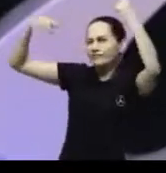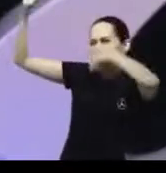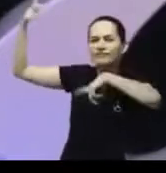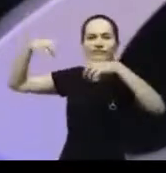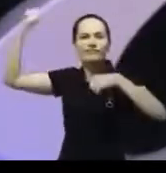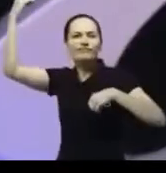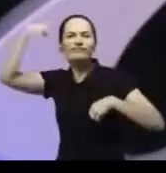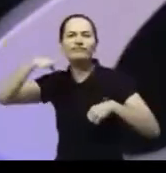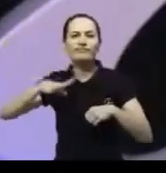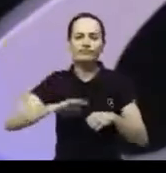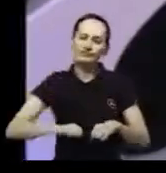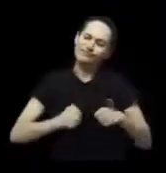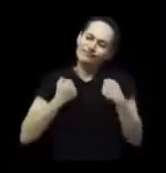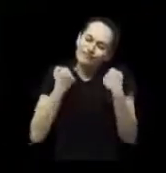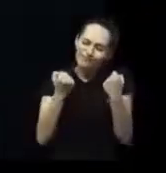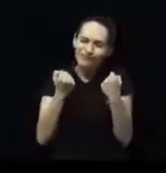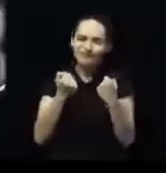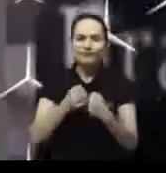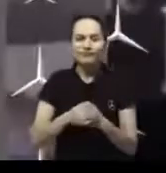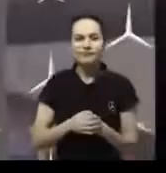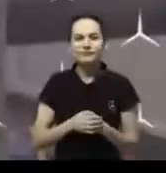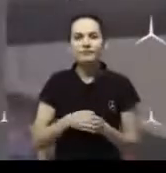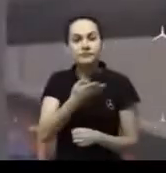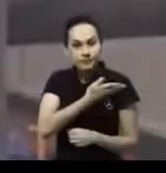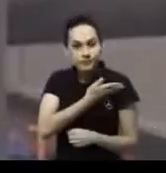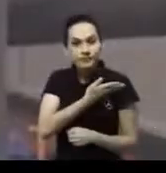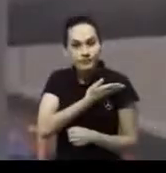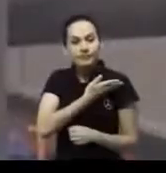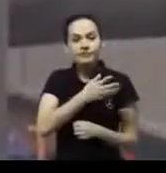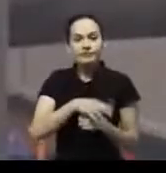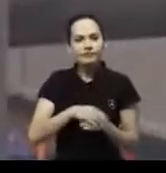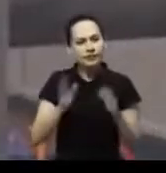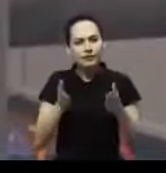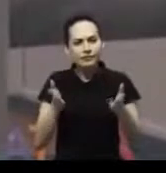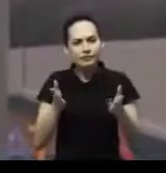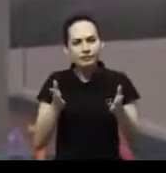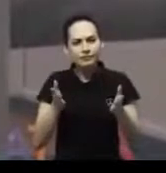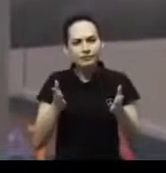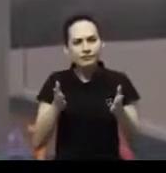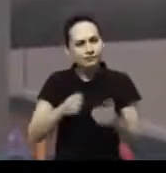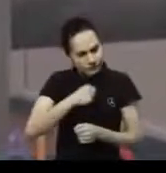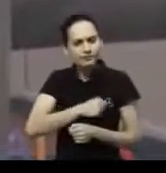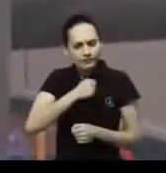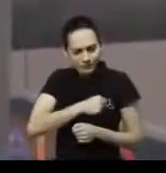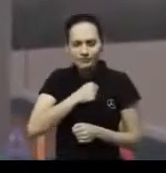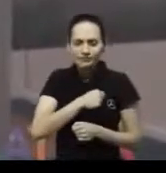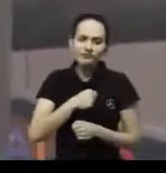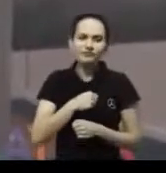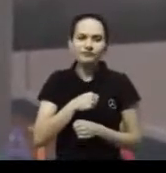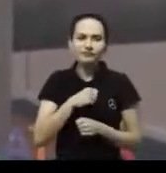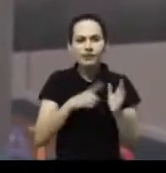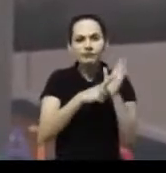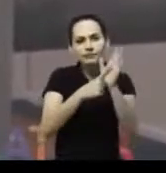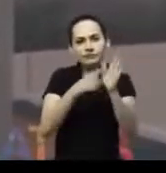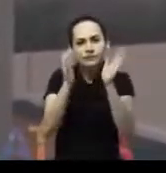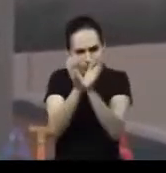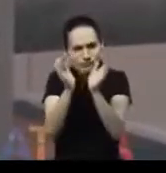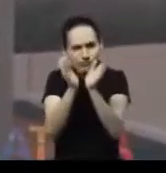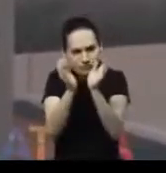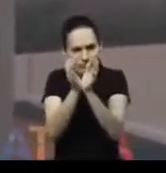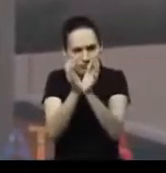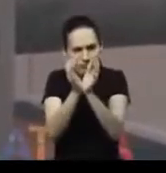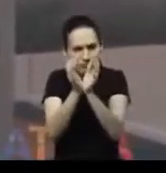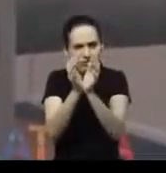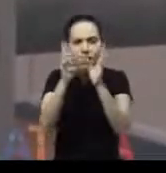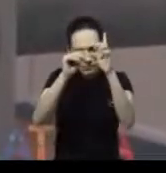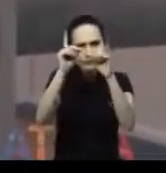sempre intensa Olá caros colegas hoje eu tenho prazer de estar aqui representando uma parte muito